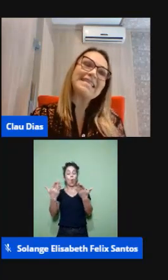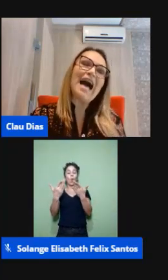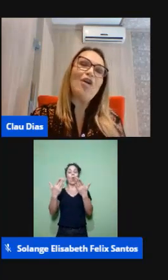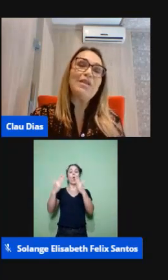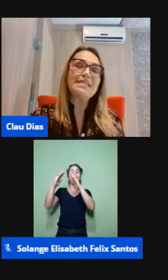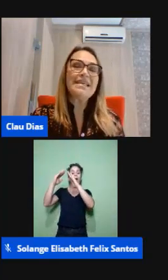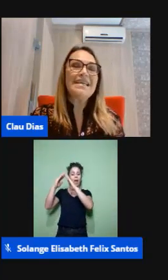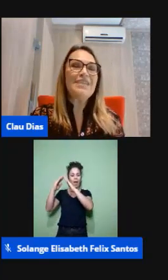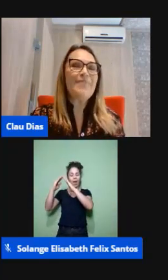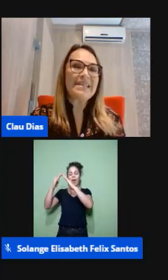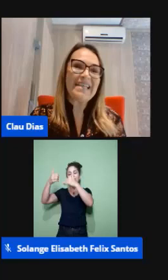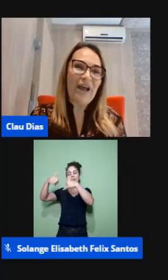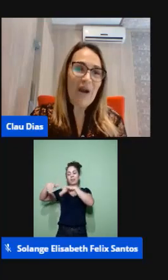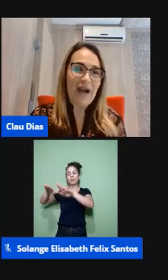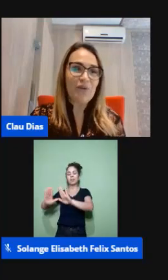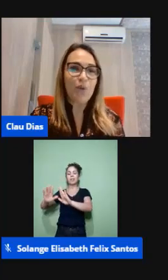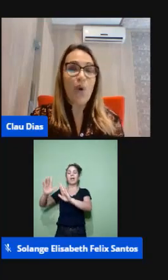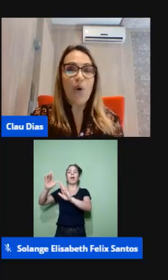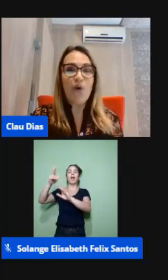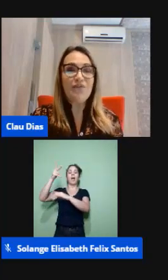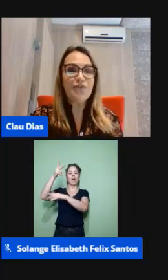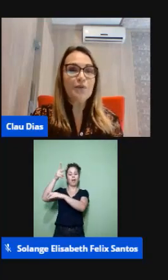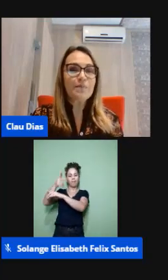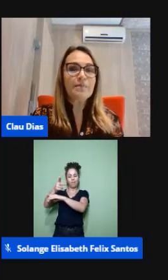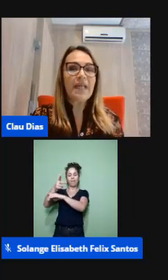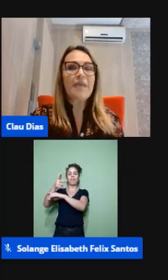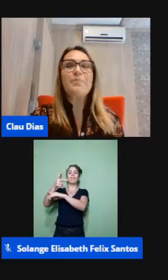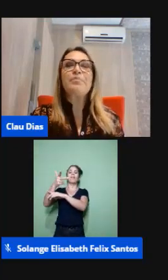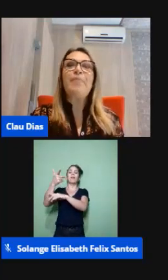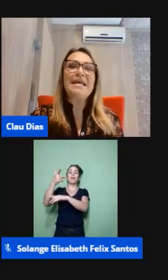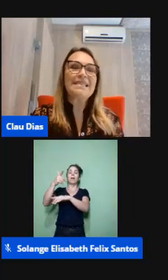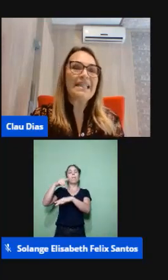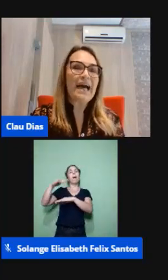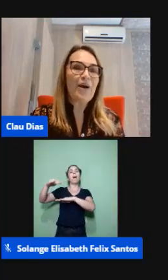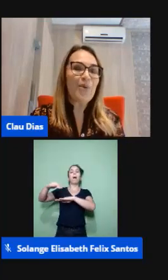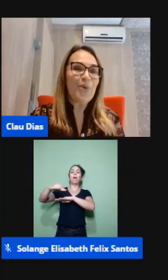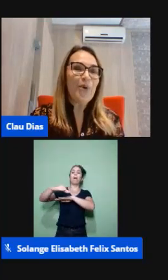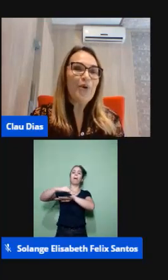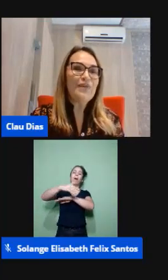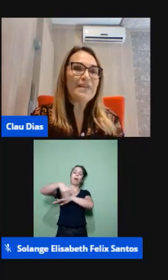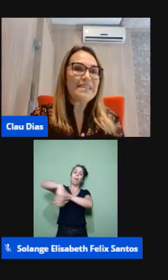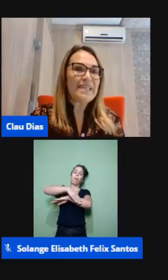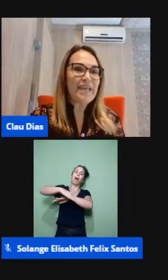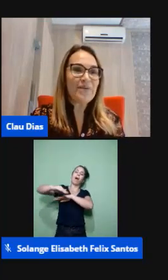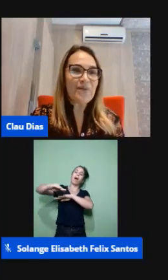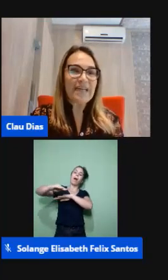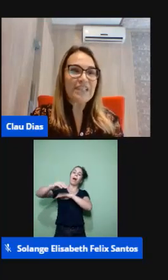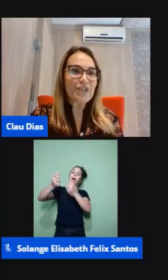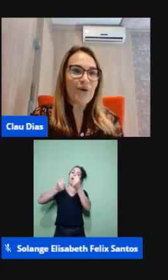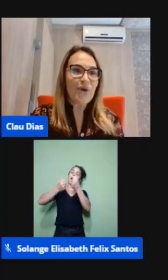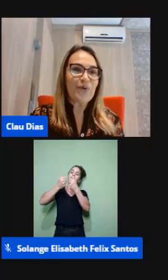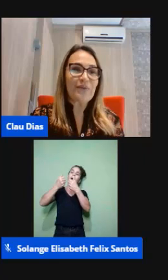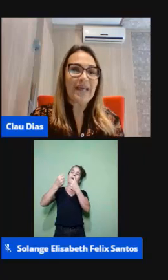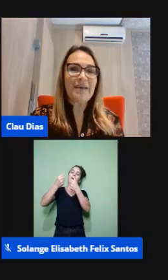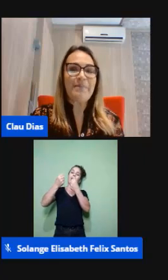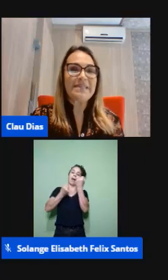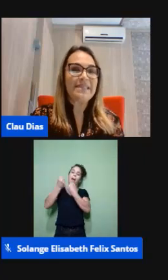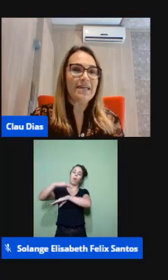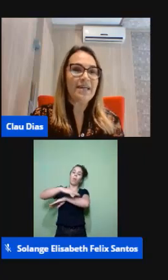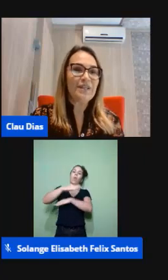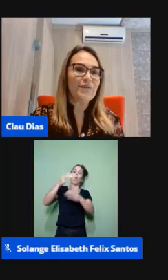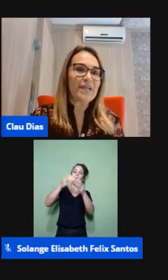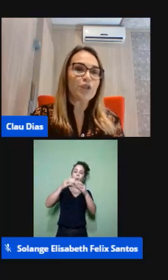as nossas aulas, e passa lá o carro do ovo, né? Passa lá o vizinho com o cachorro,